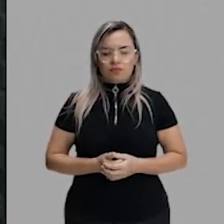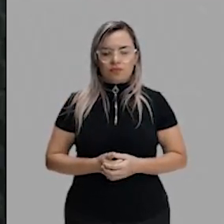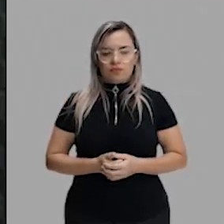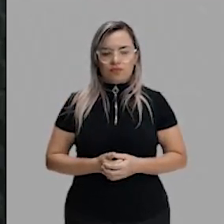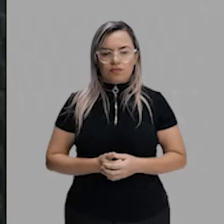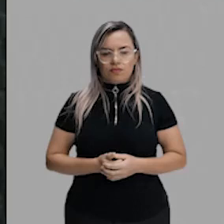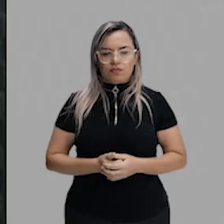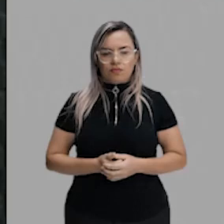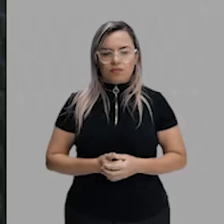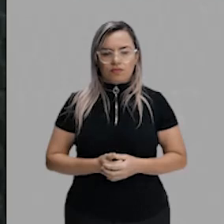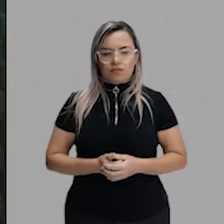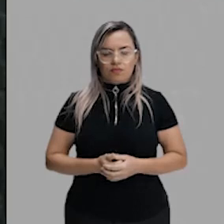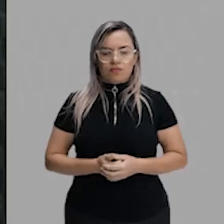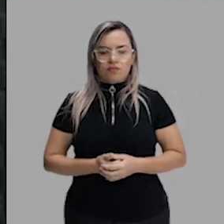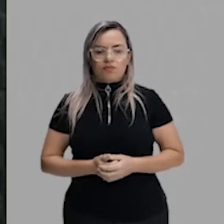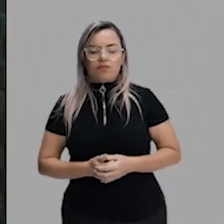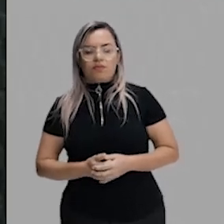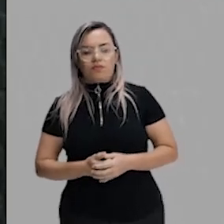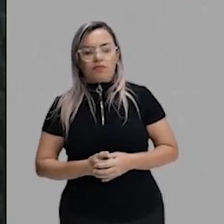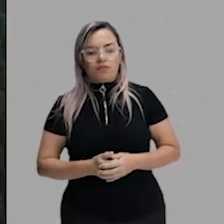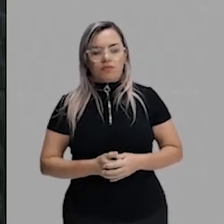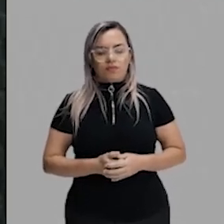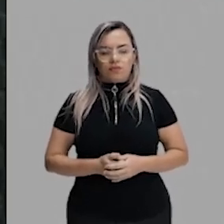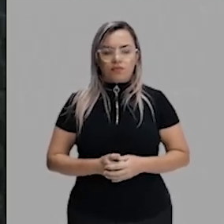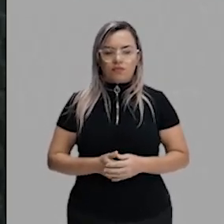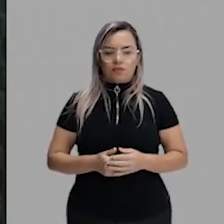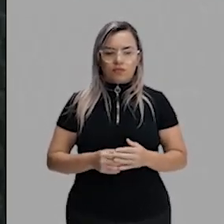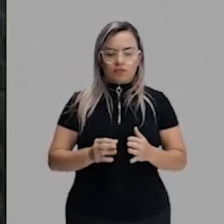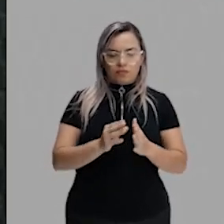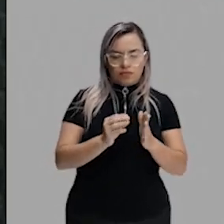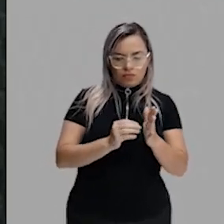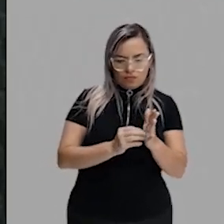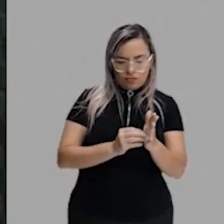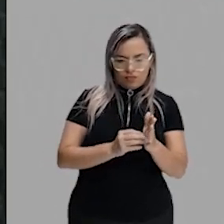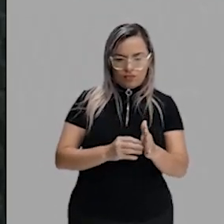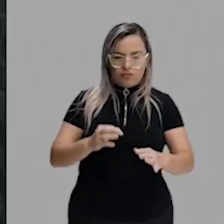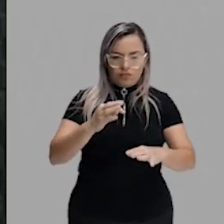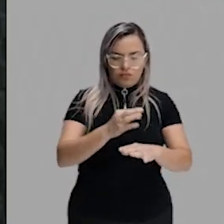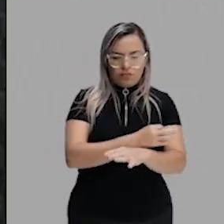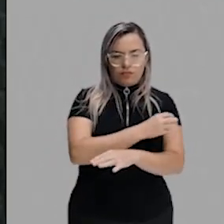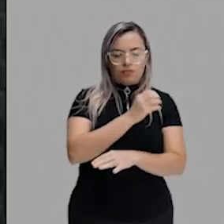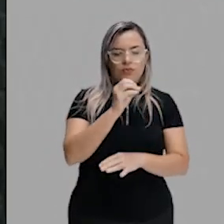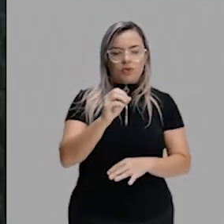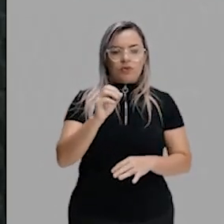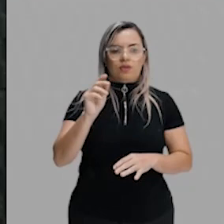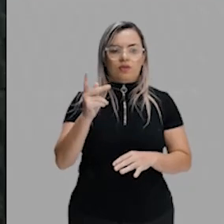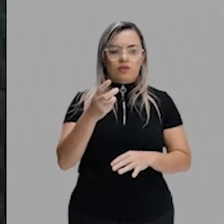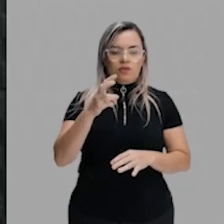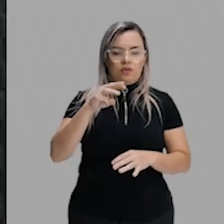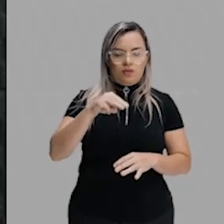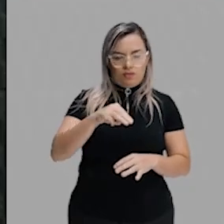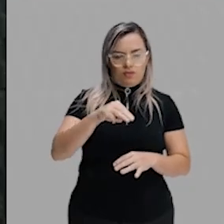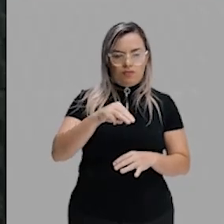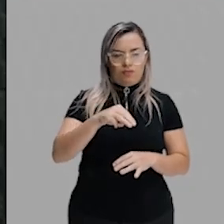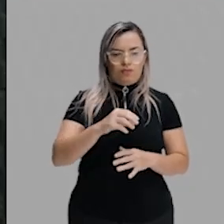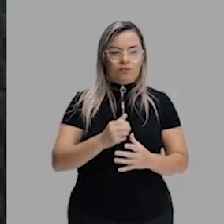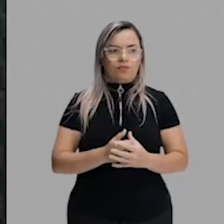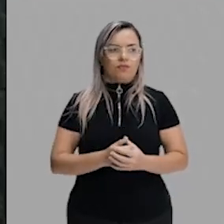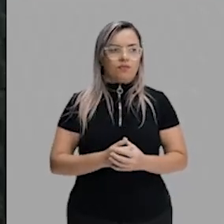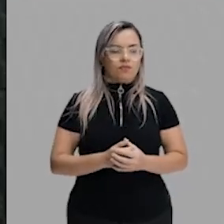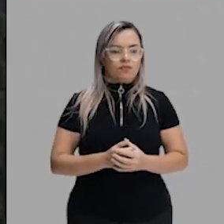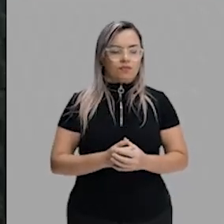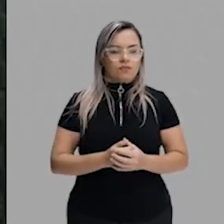consideração o resistor ôhmico, ok? No resistor ôhmico nós estamos vendo o seguinte, ó,